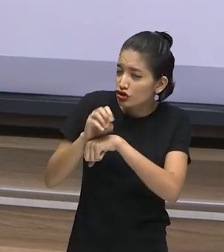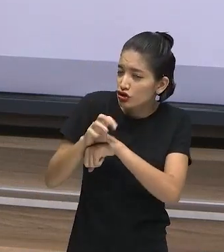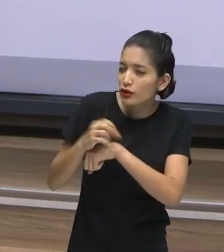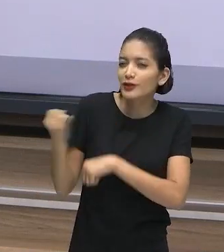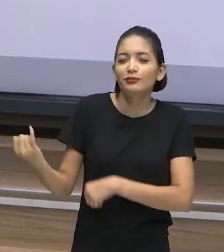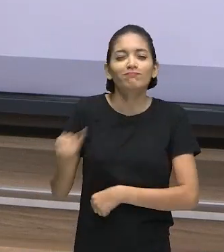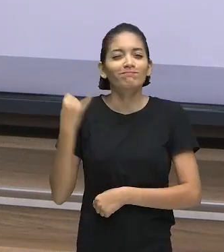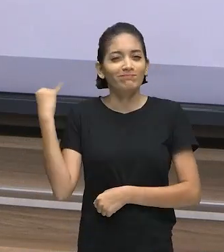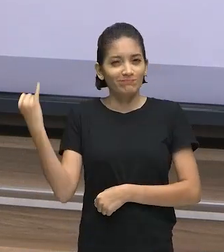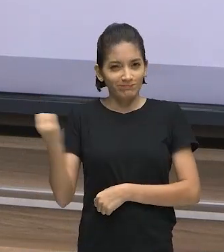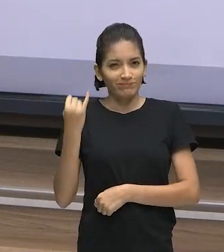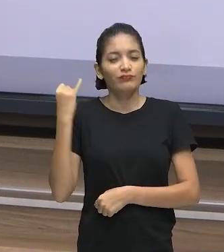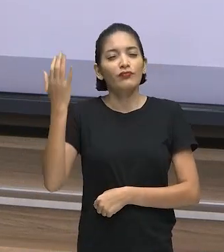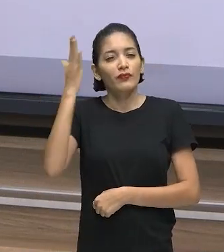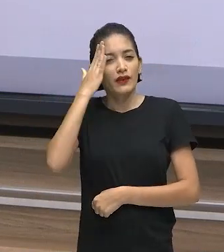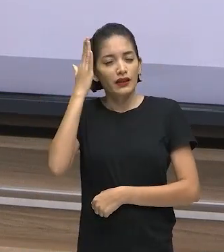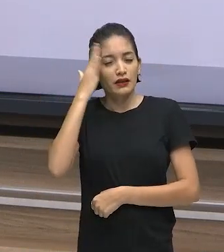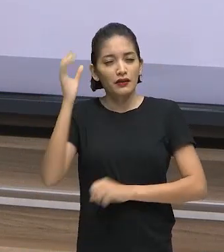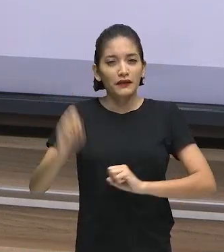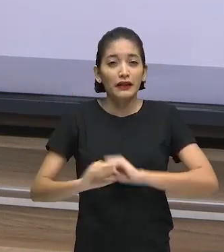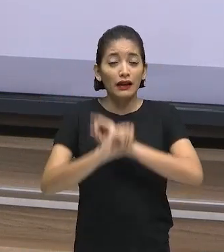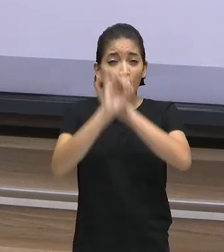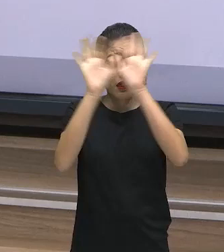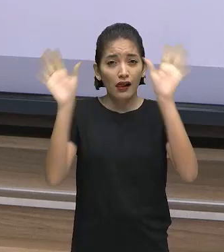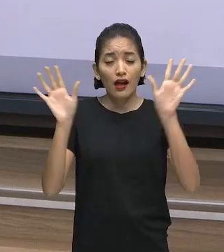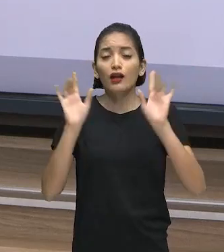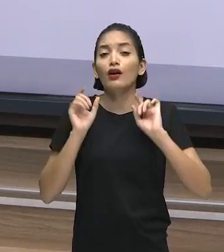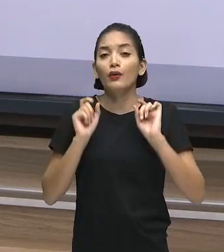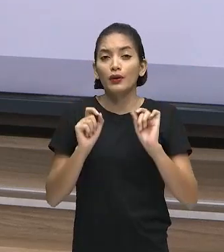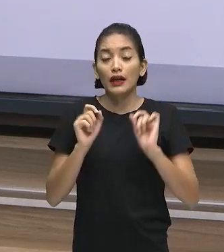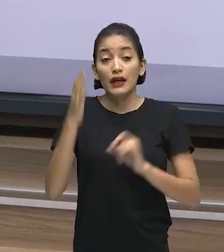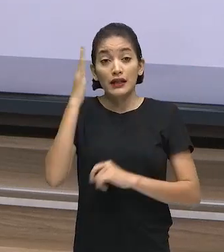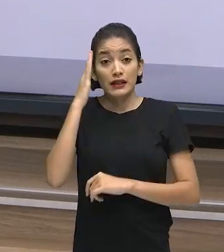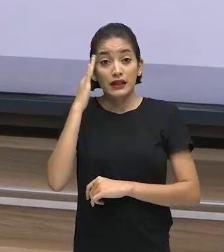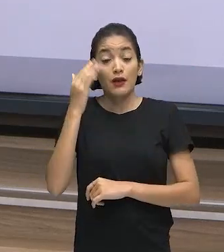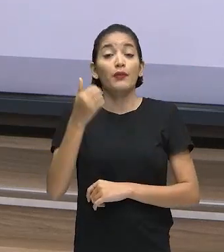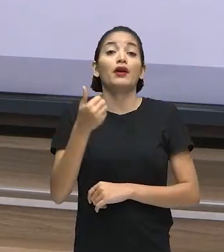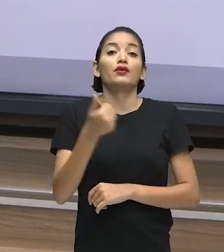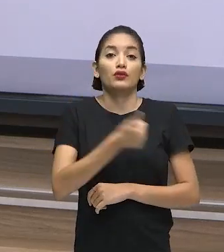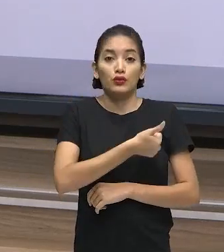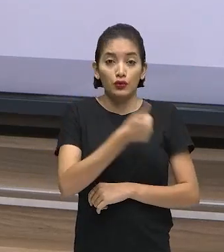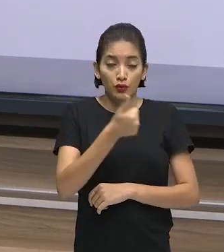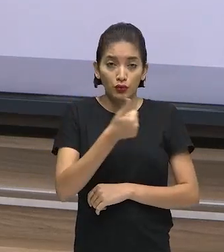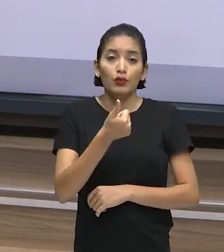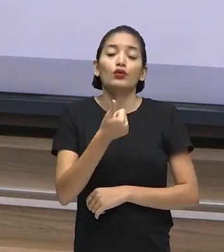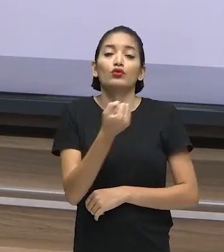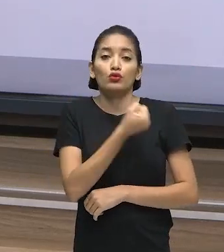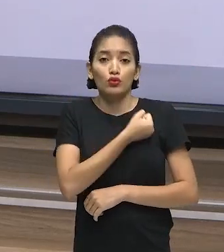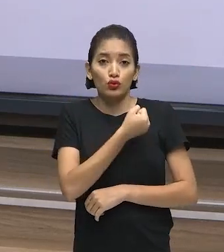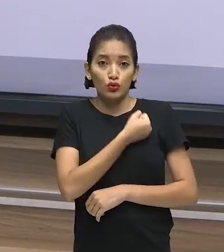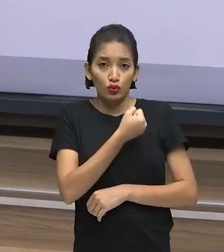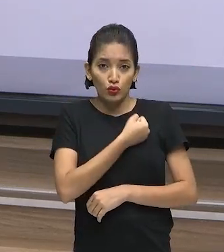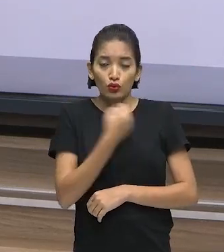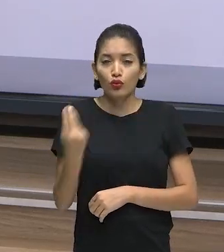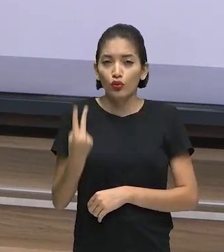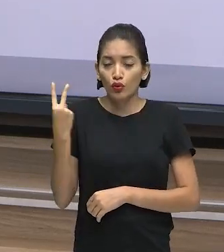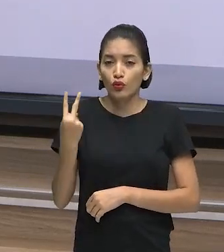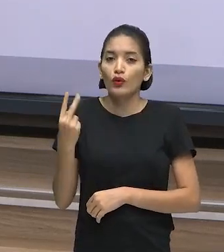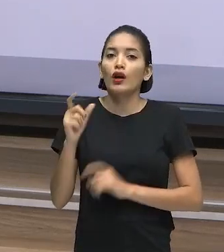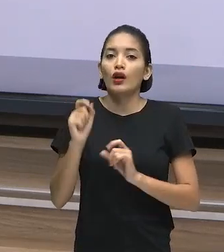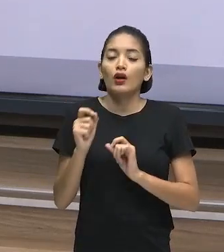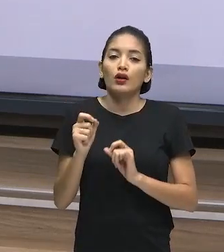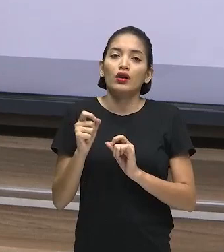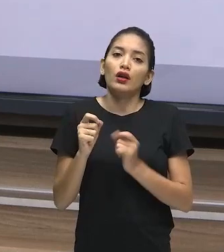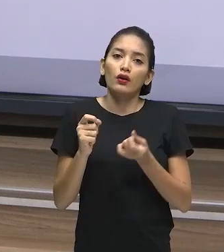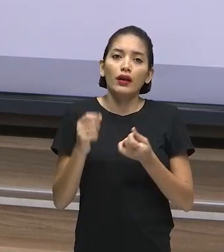saber os critérios de divisibilidade é saber os primeiros múltiplos lá dos valores, a famosa tabuada,